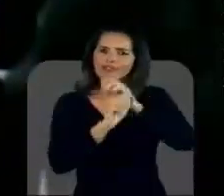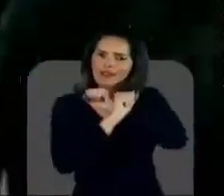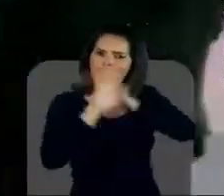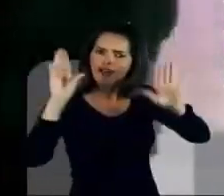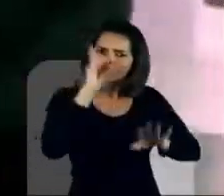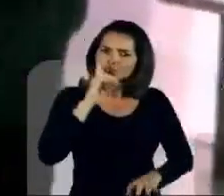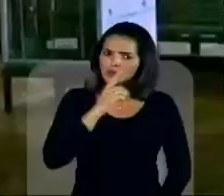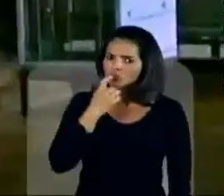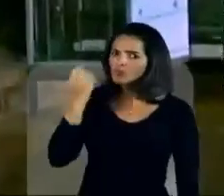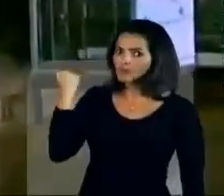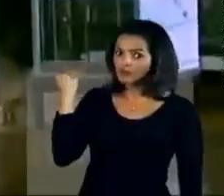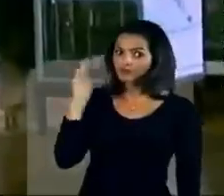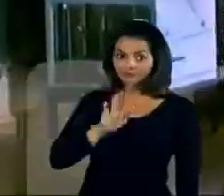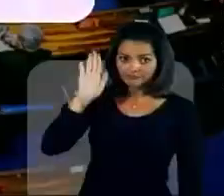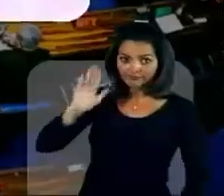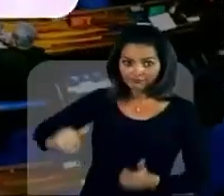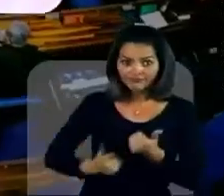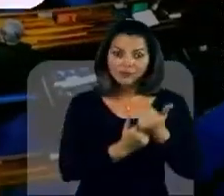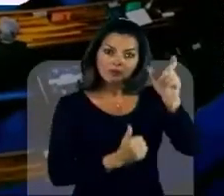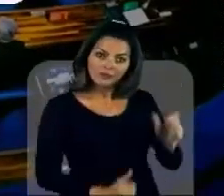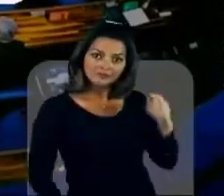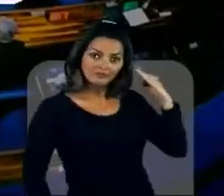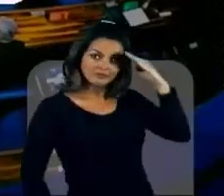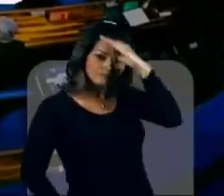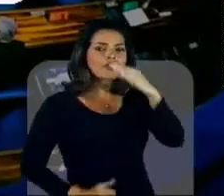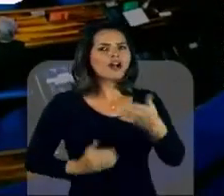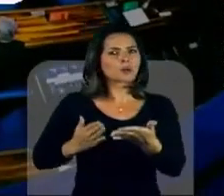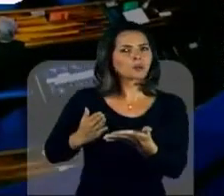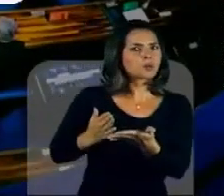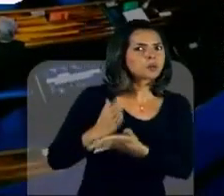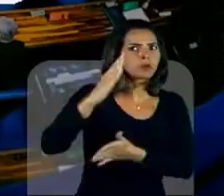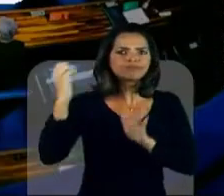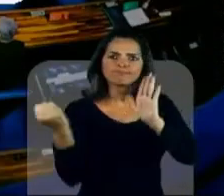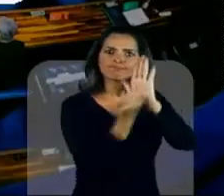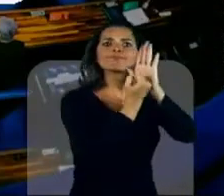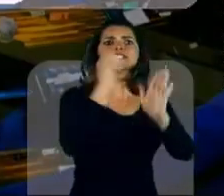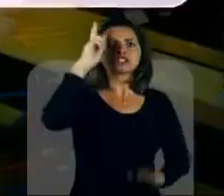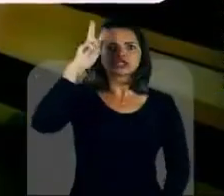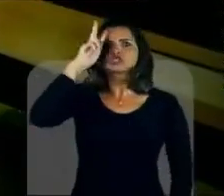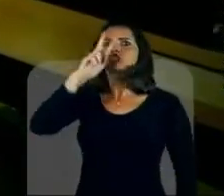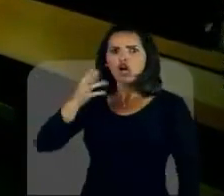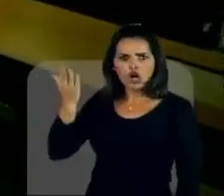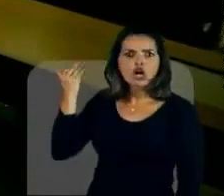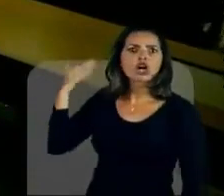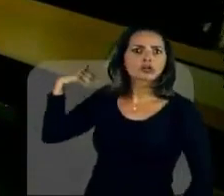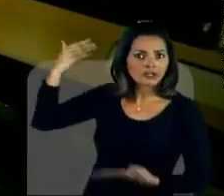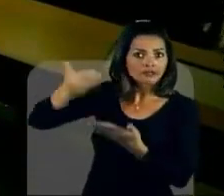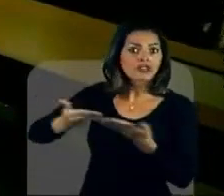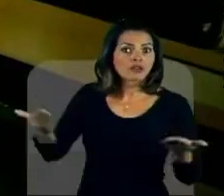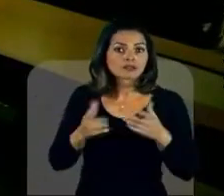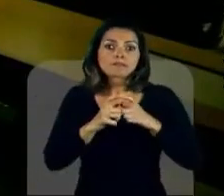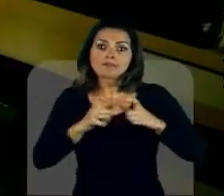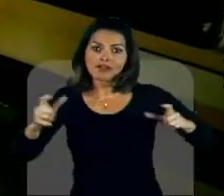um recado claro no último domingo. Os candidatos que estão com o presidente Bolsonaro receberam uma votação histórica, formando